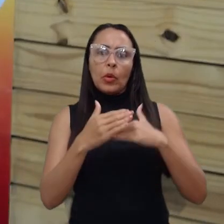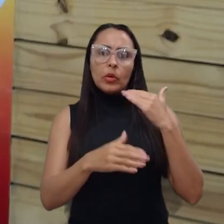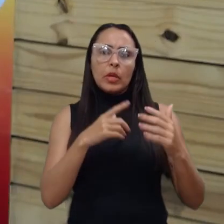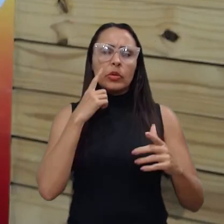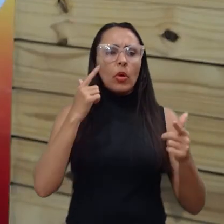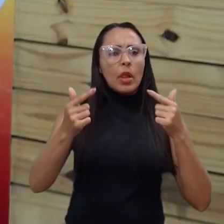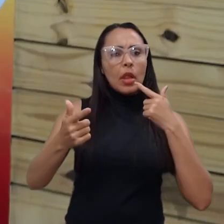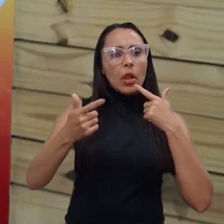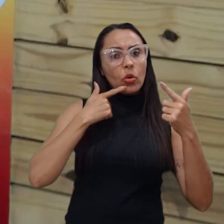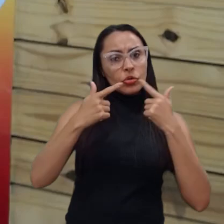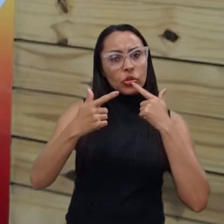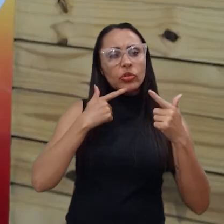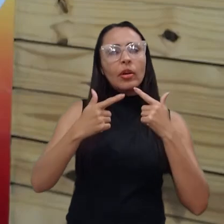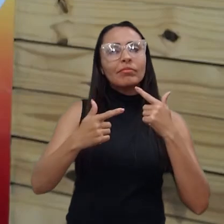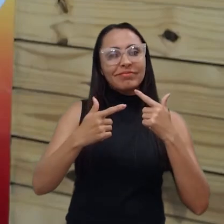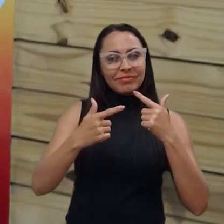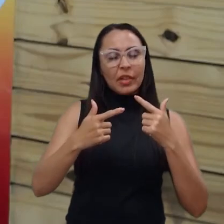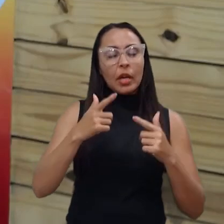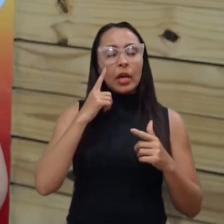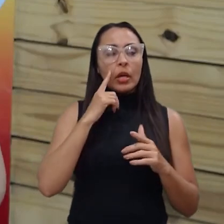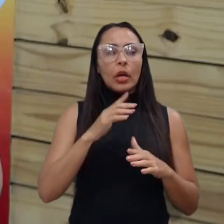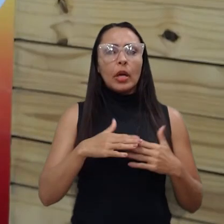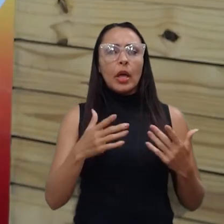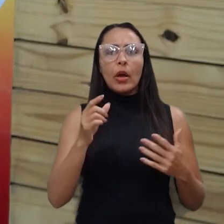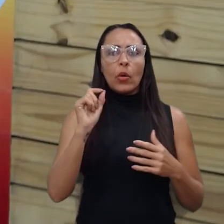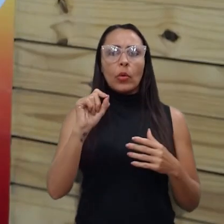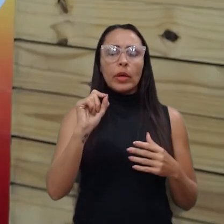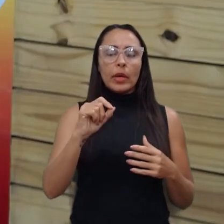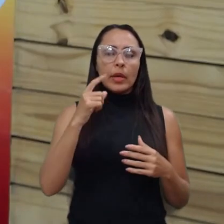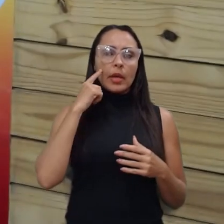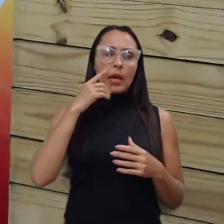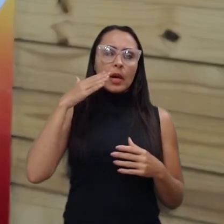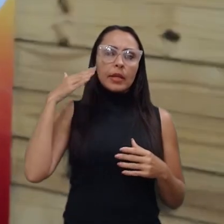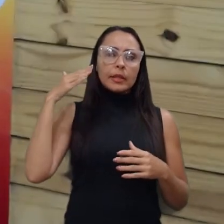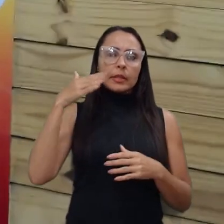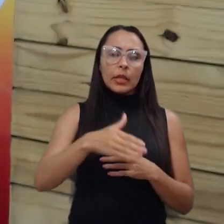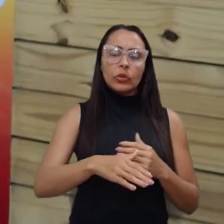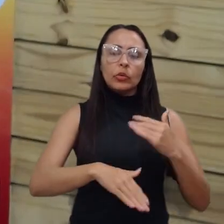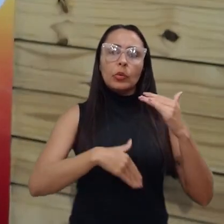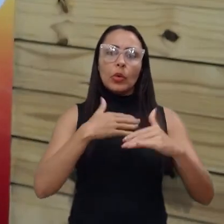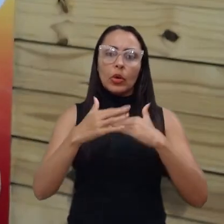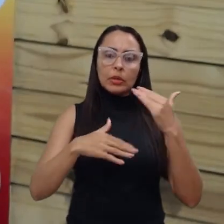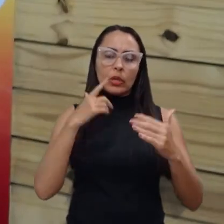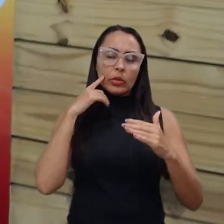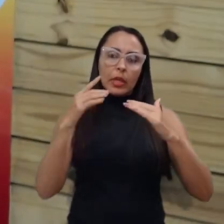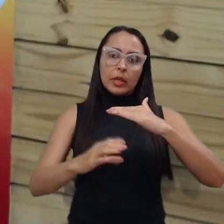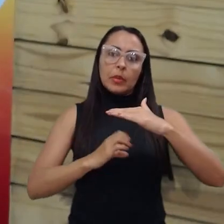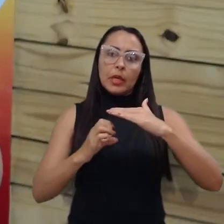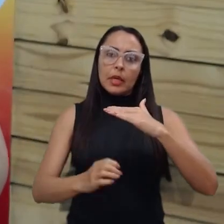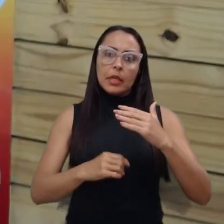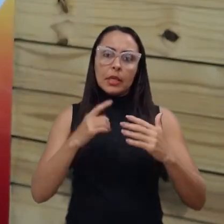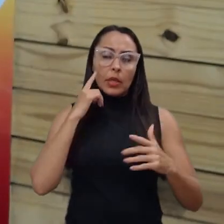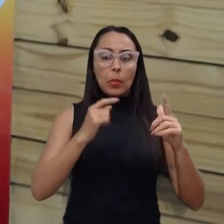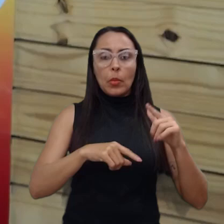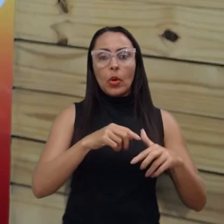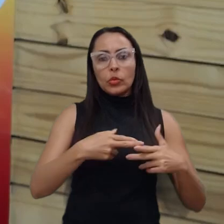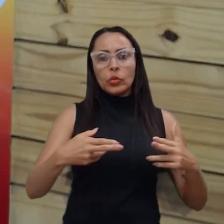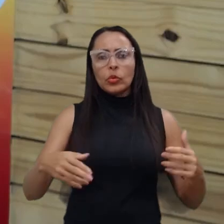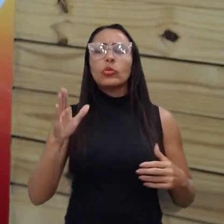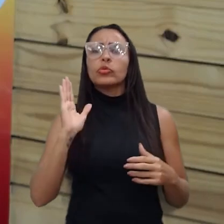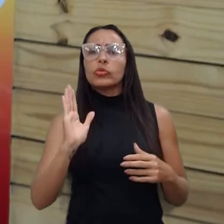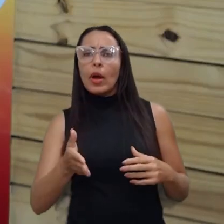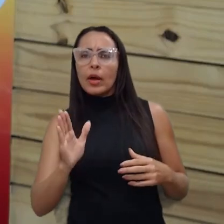logística reversa, que nada mais é do que, dentro do processo produtivo da empresa, aquele produto ele já